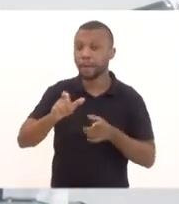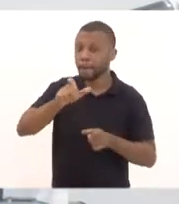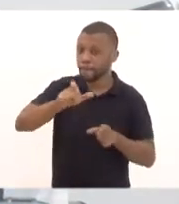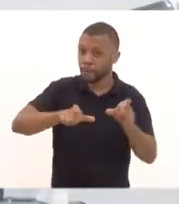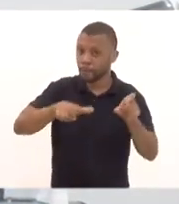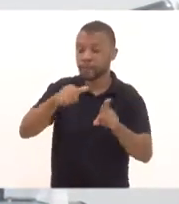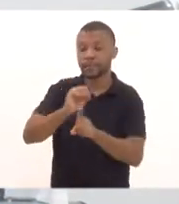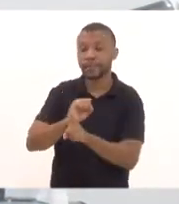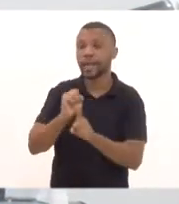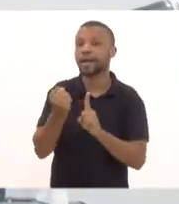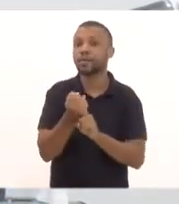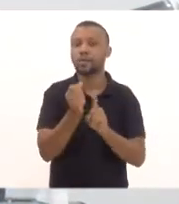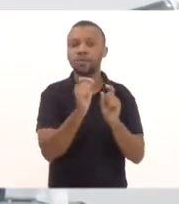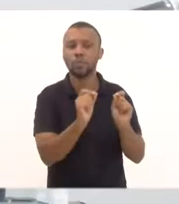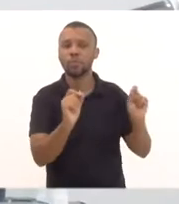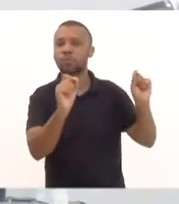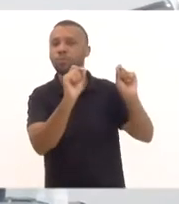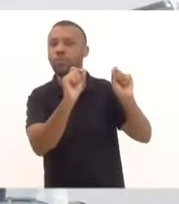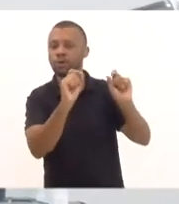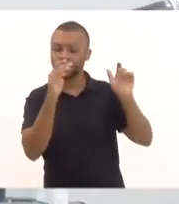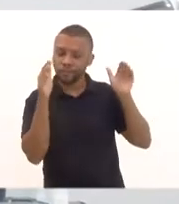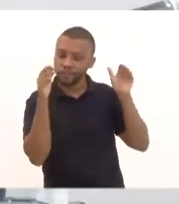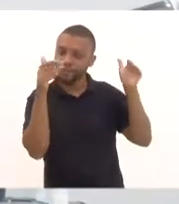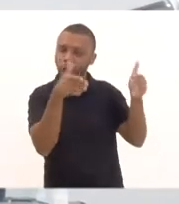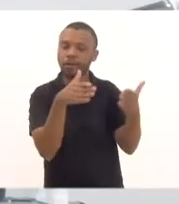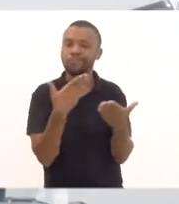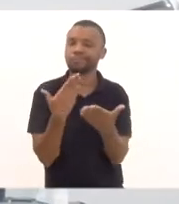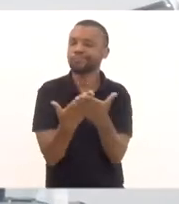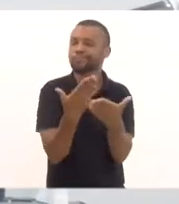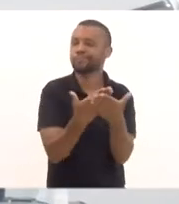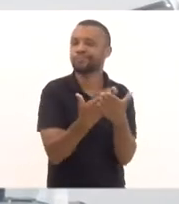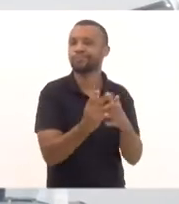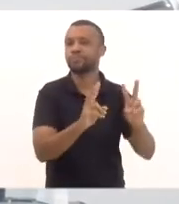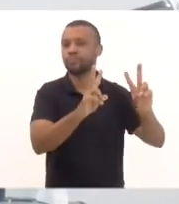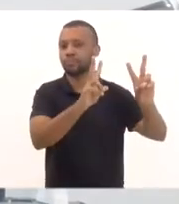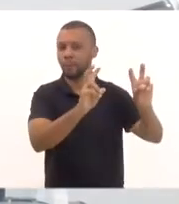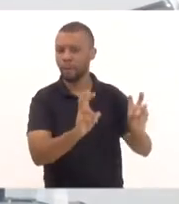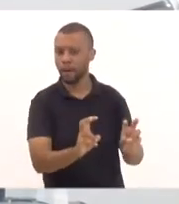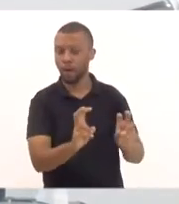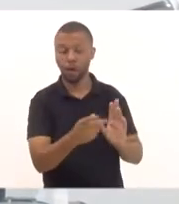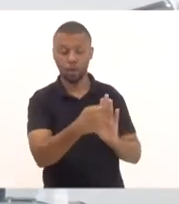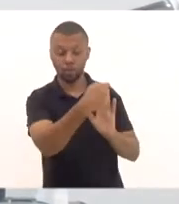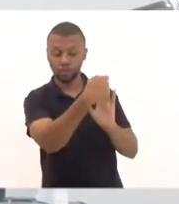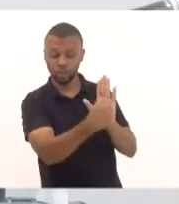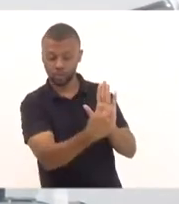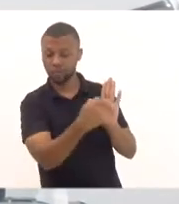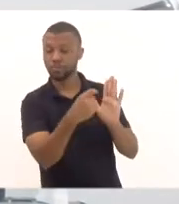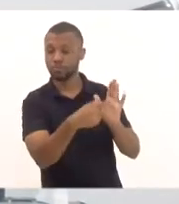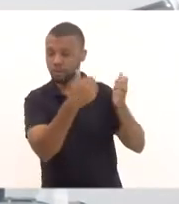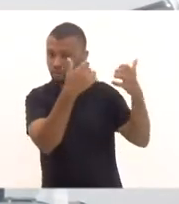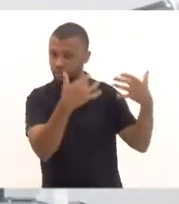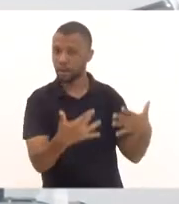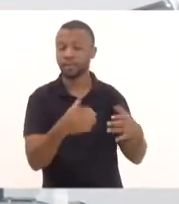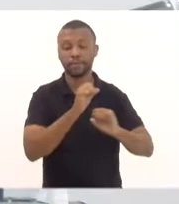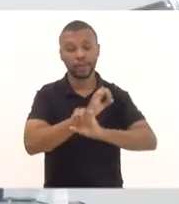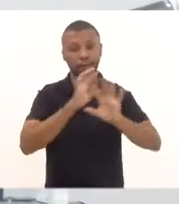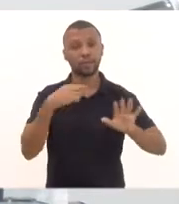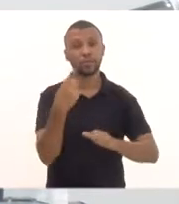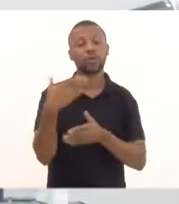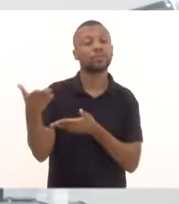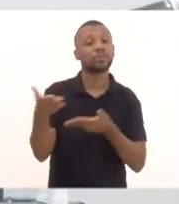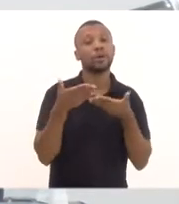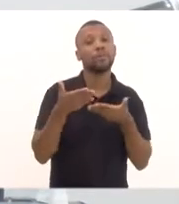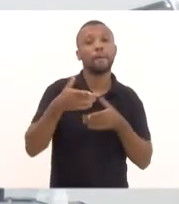que se dedicam o estudo desse tema algum tempo o plano fala e é muito bem claro de sentido para que nós chamamos de